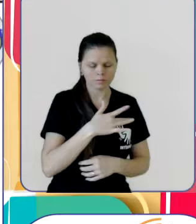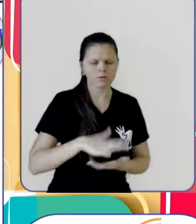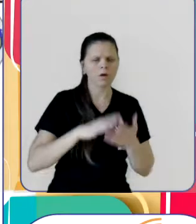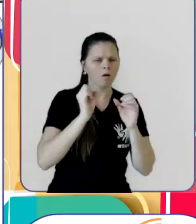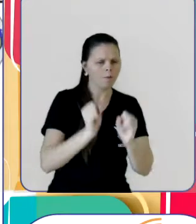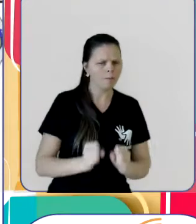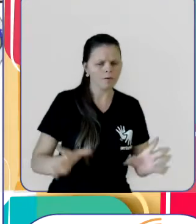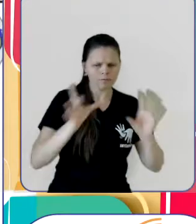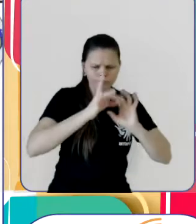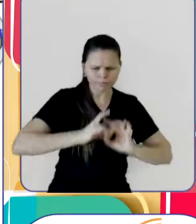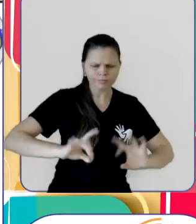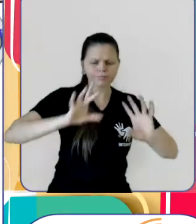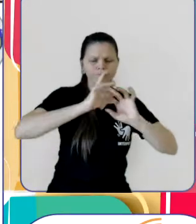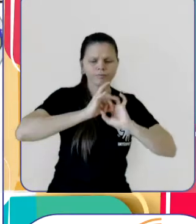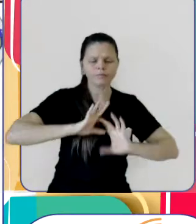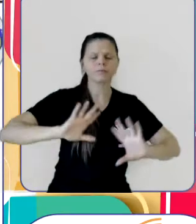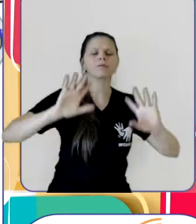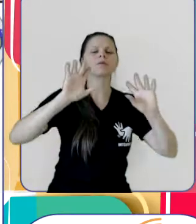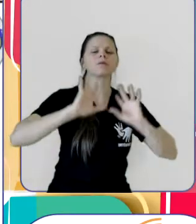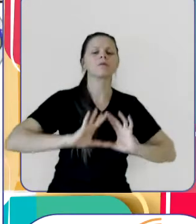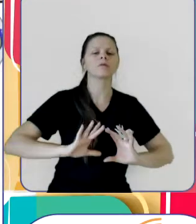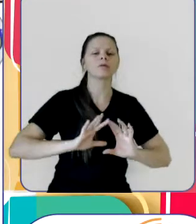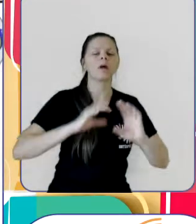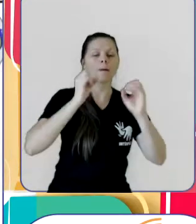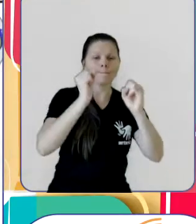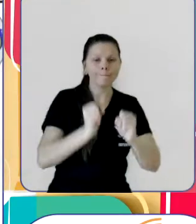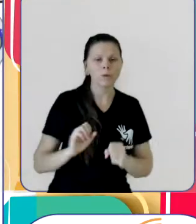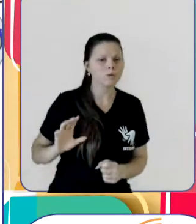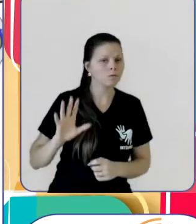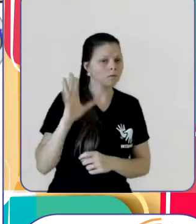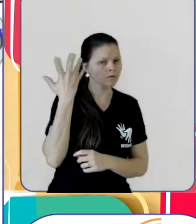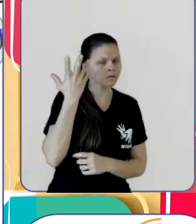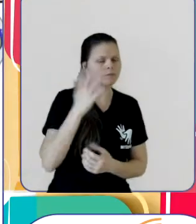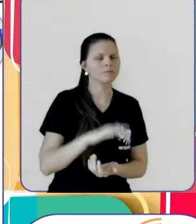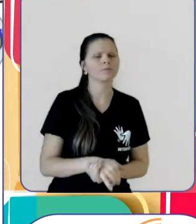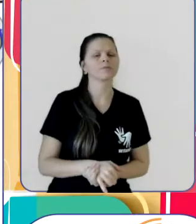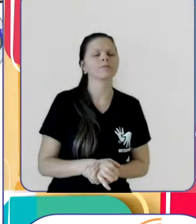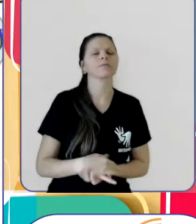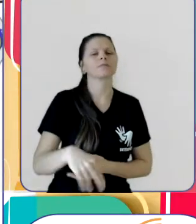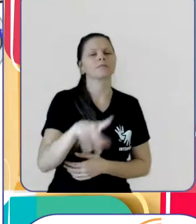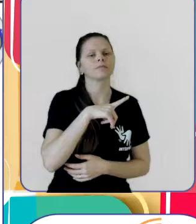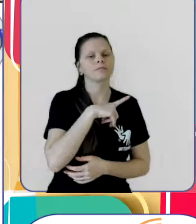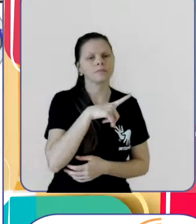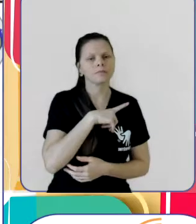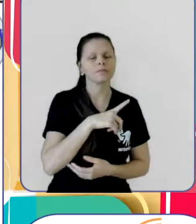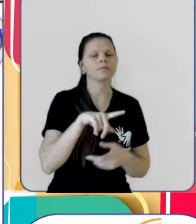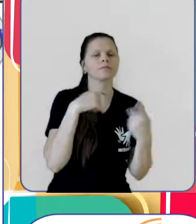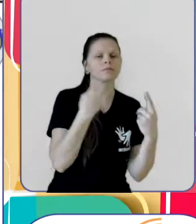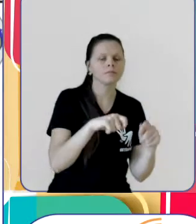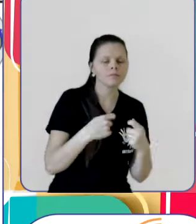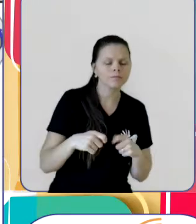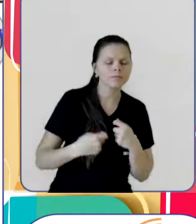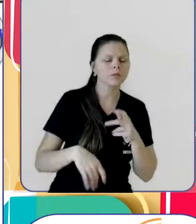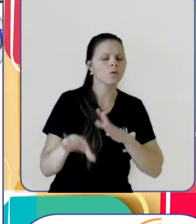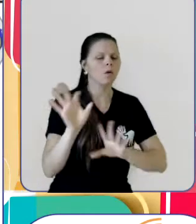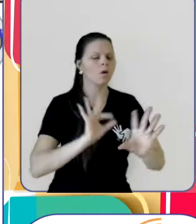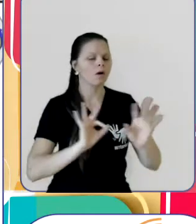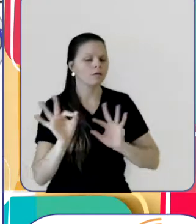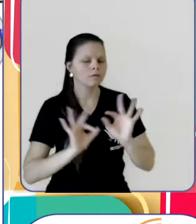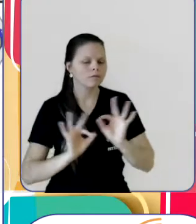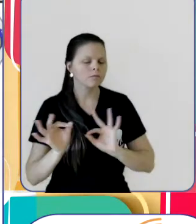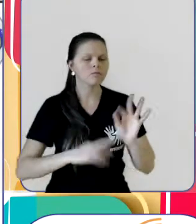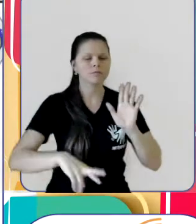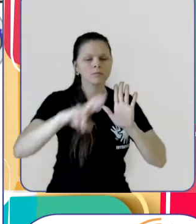em harmonia. Então, para que esses programas de fato possam acontecer, existe todo um princípio, toda uma diretriz, toda